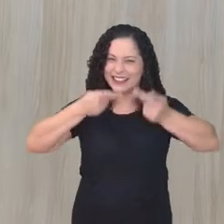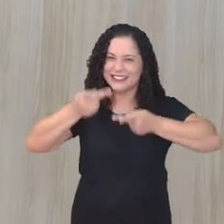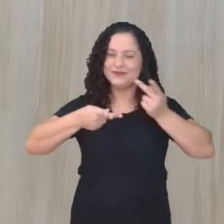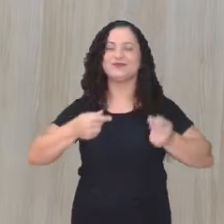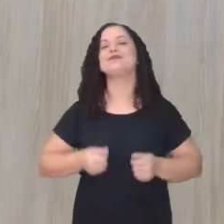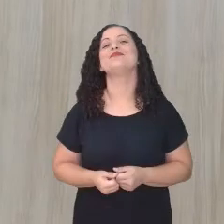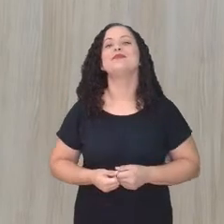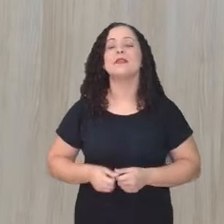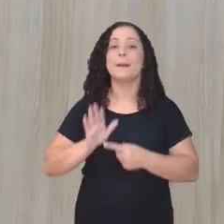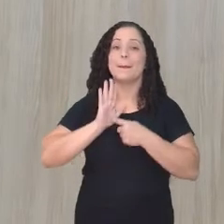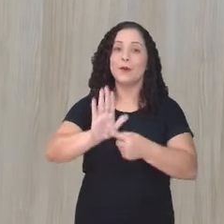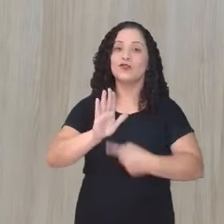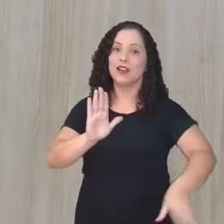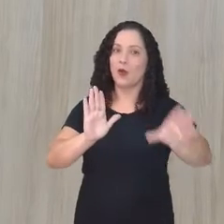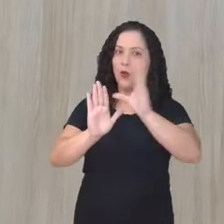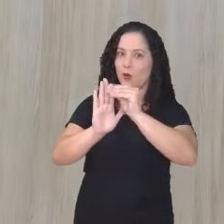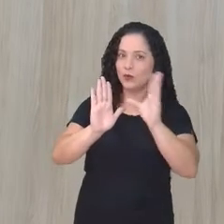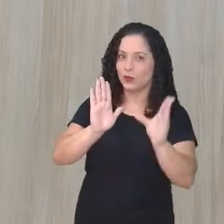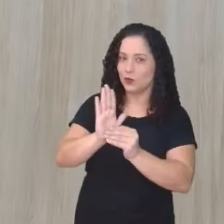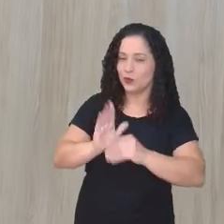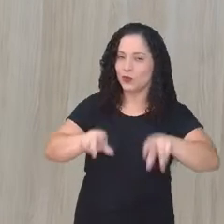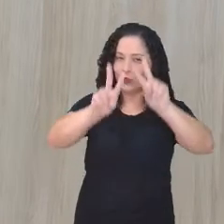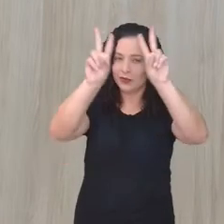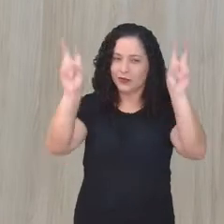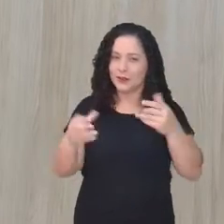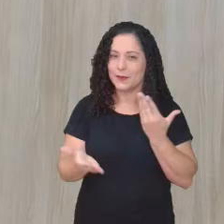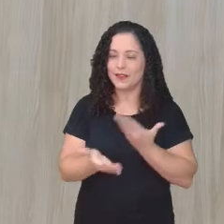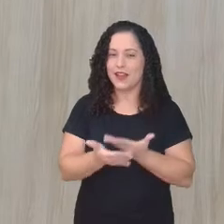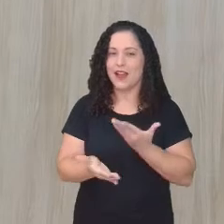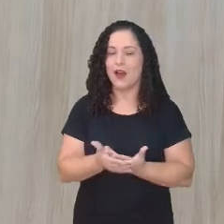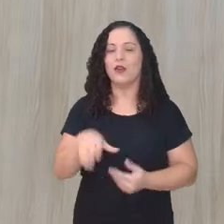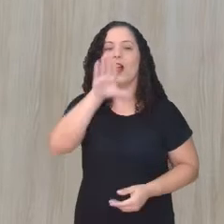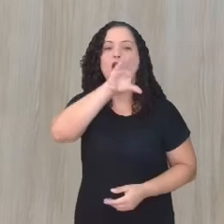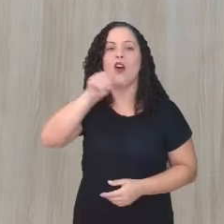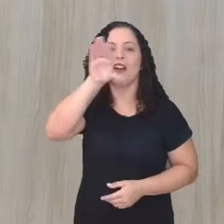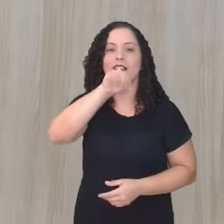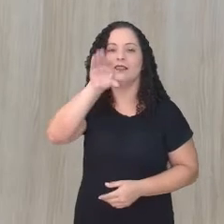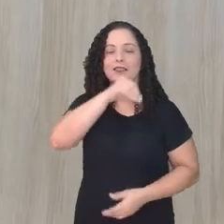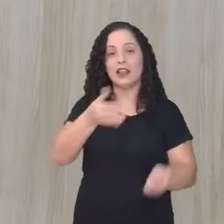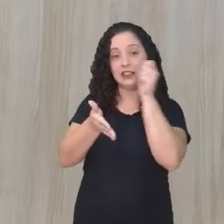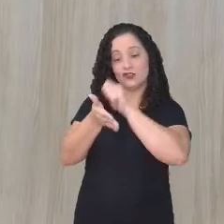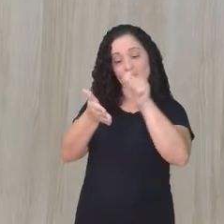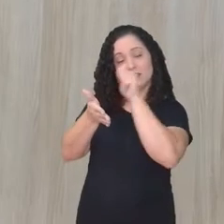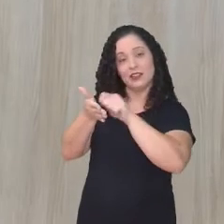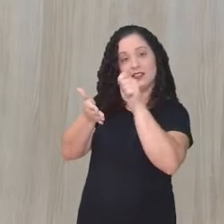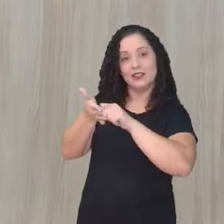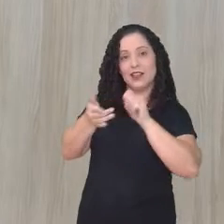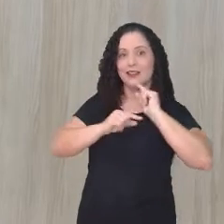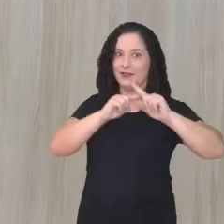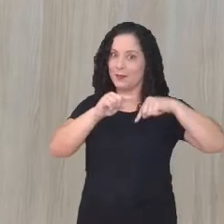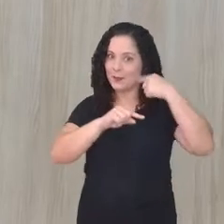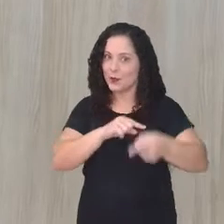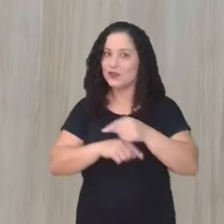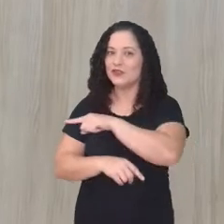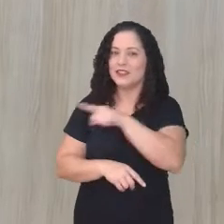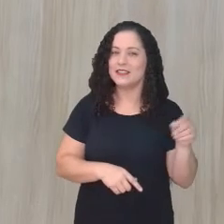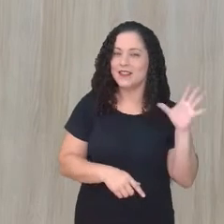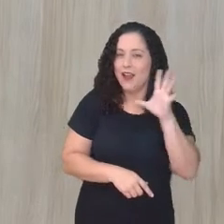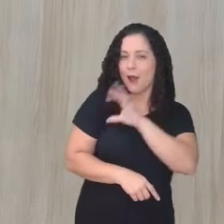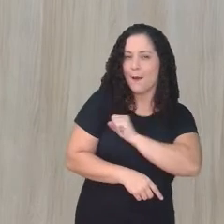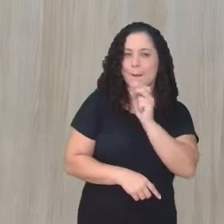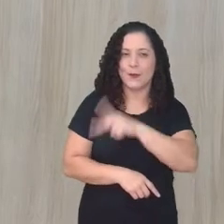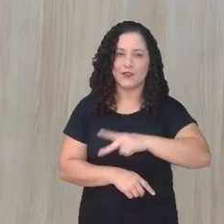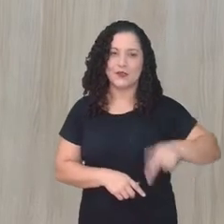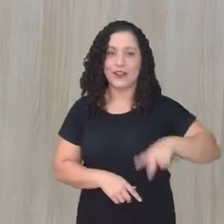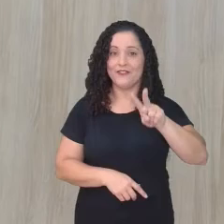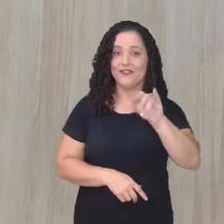aí o conteúdo da nossa aula, o tema da nossa aula é oralidade e escrita. Daqui a pouco, eu sei que vocês amam a professora